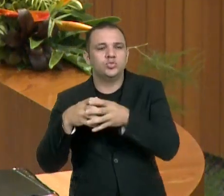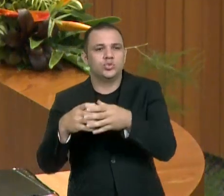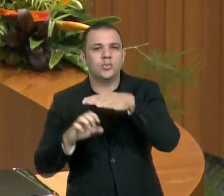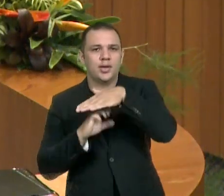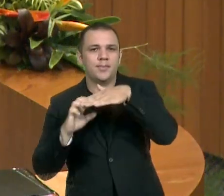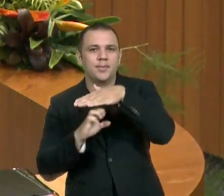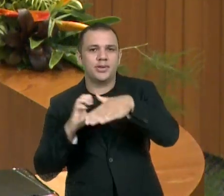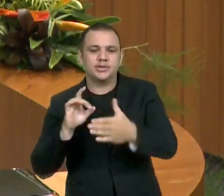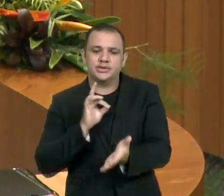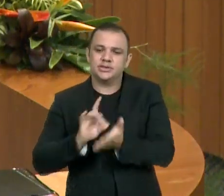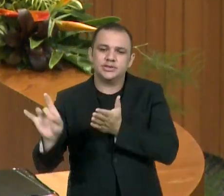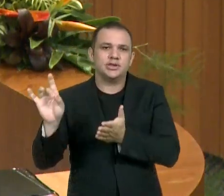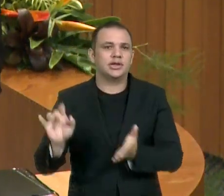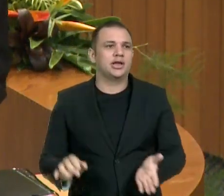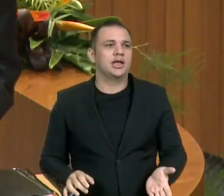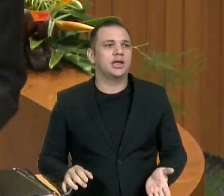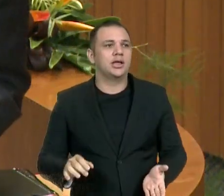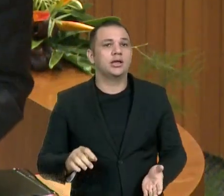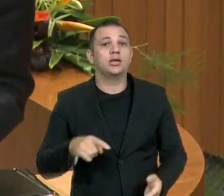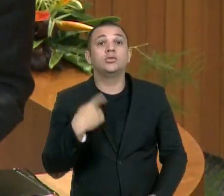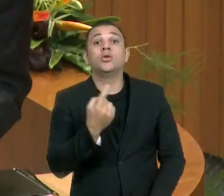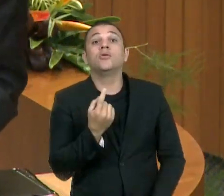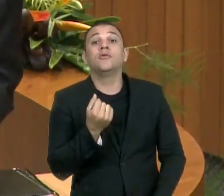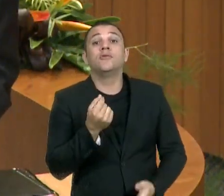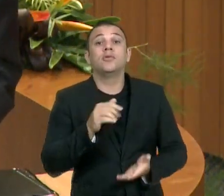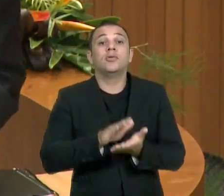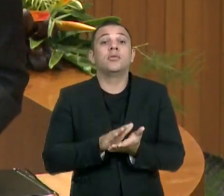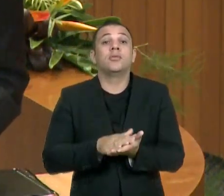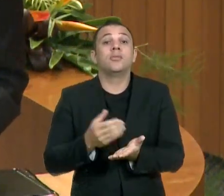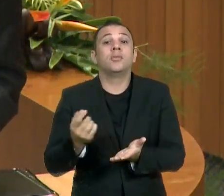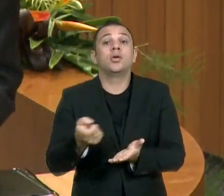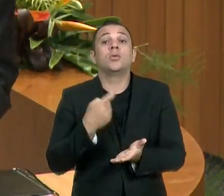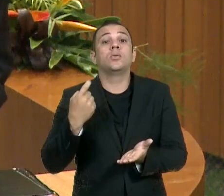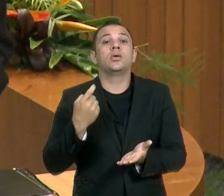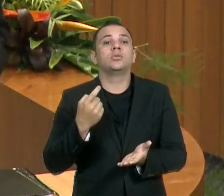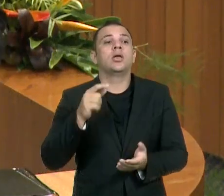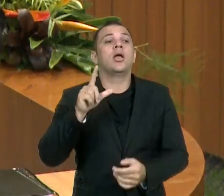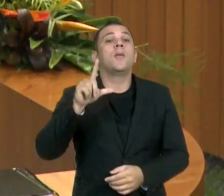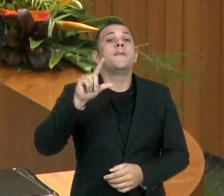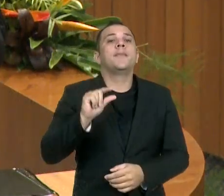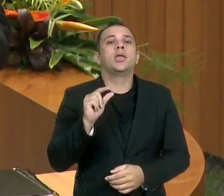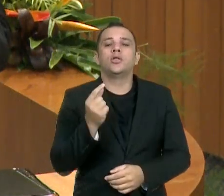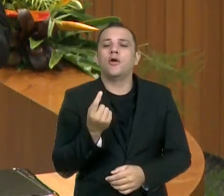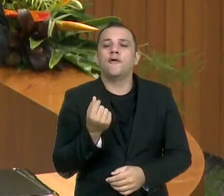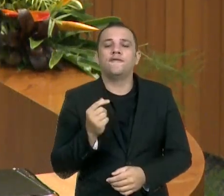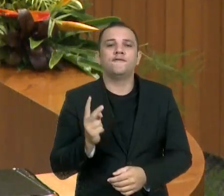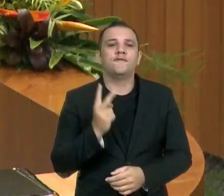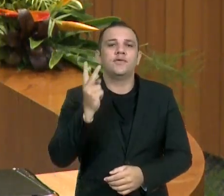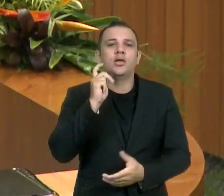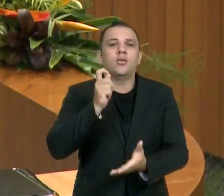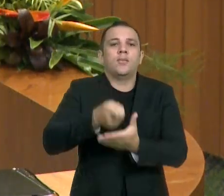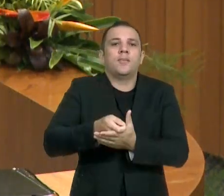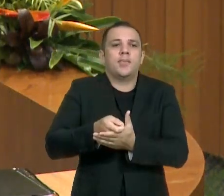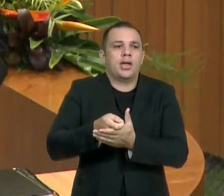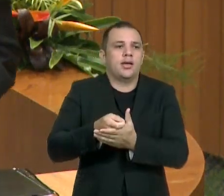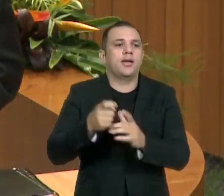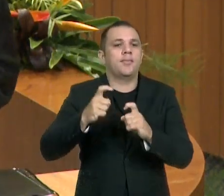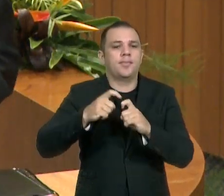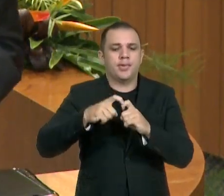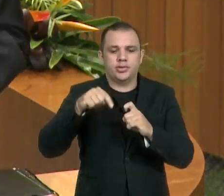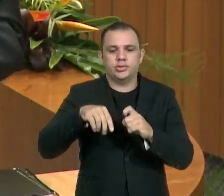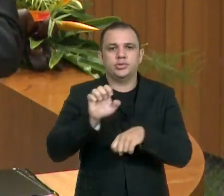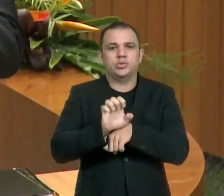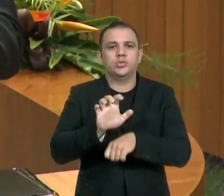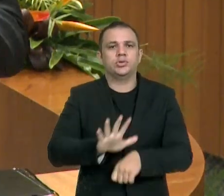é o menor plantão que um médico recebe no Estado. Presidente, peço só mais um minuto, tendo em vista que não tem outro orador inscrito na tribuna. Para concluir.